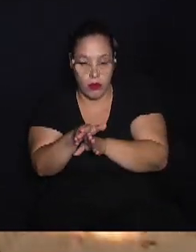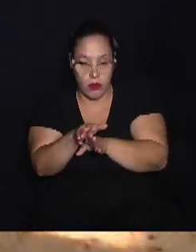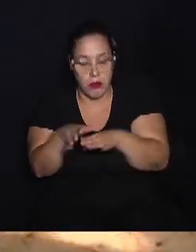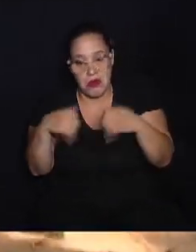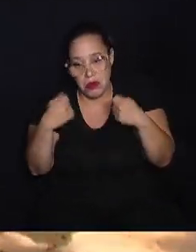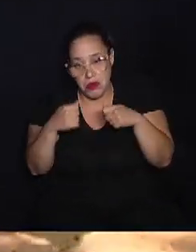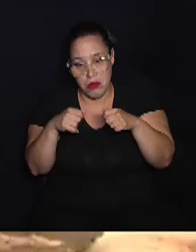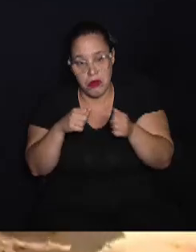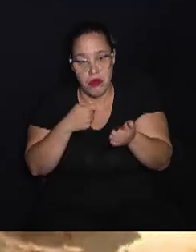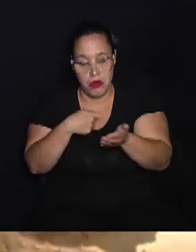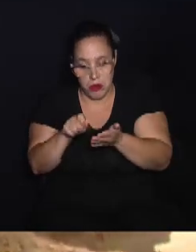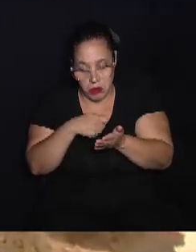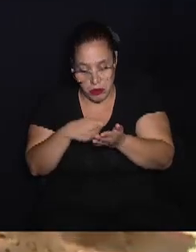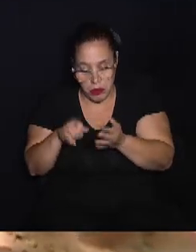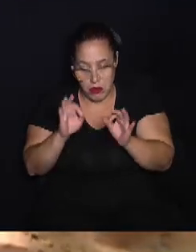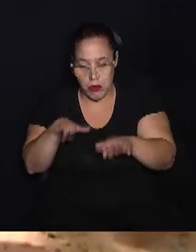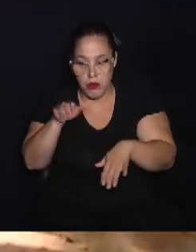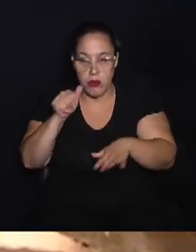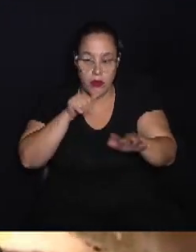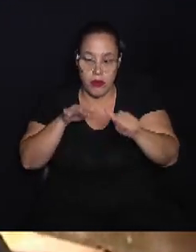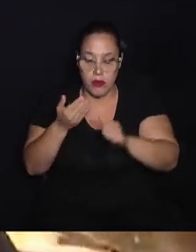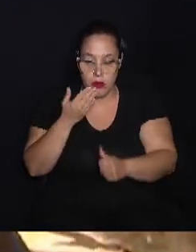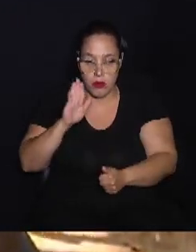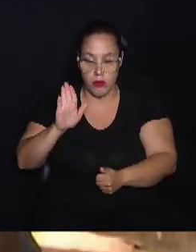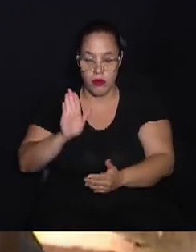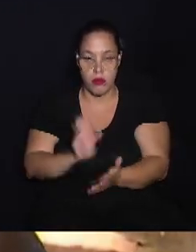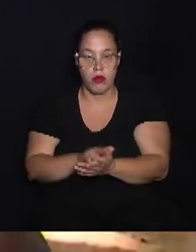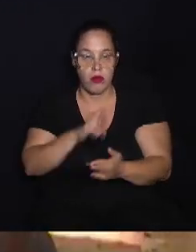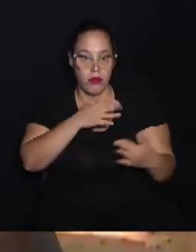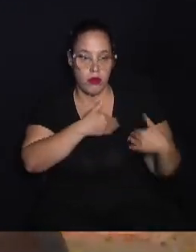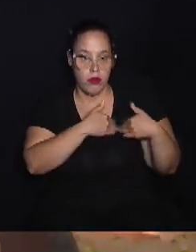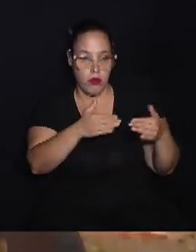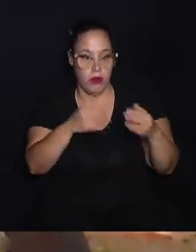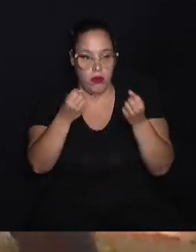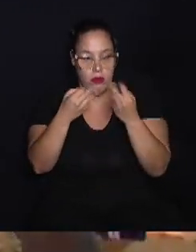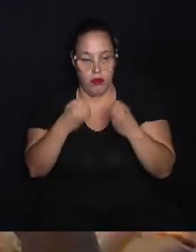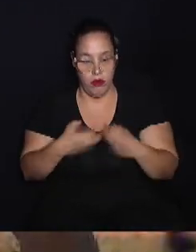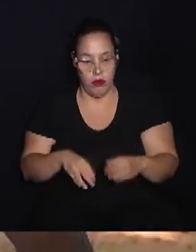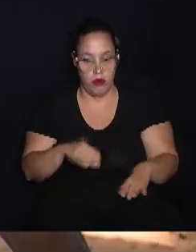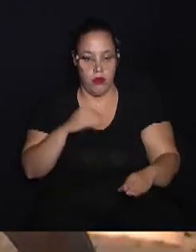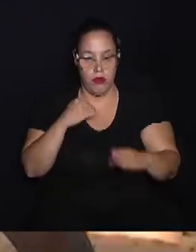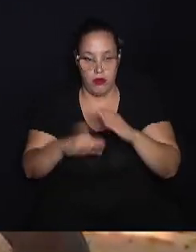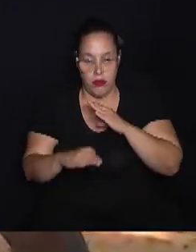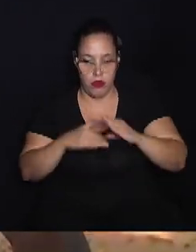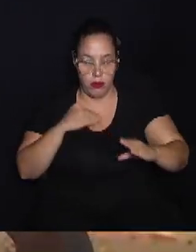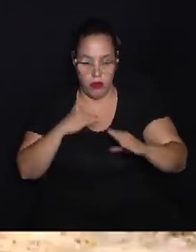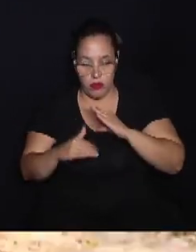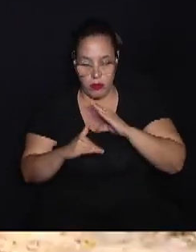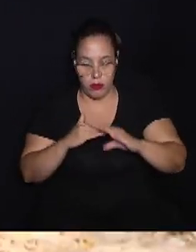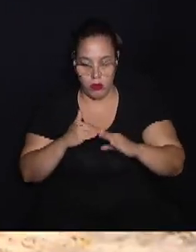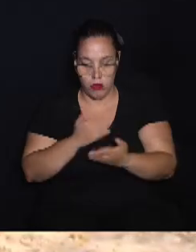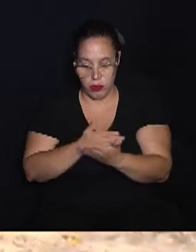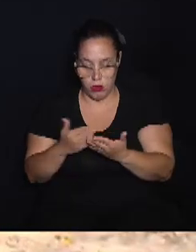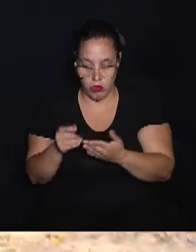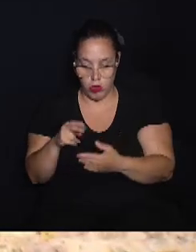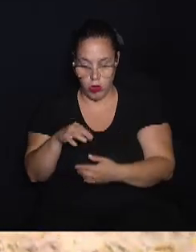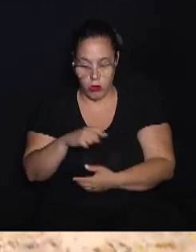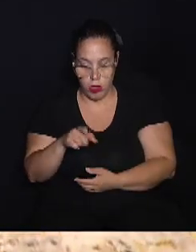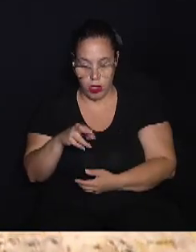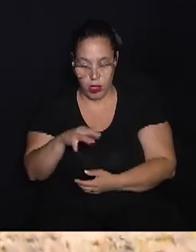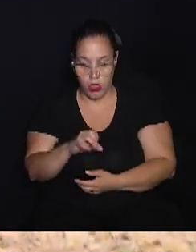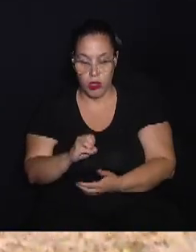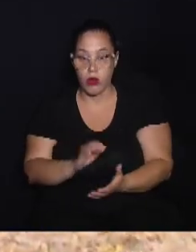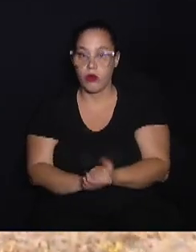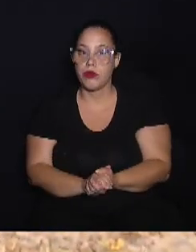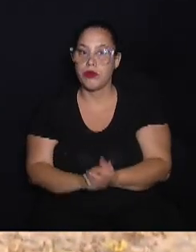necessidade de correções as correções são solicitadas E os responsáveis informados pelo e-mail cadastrado no momento do início do pré-cadastro